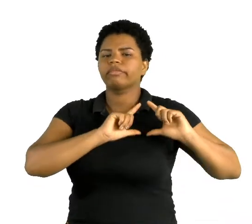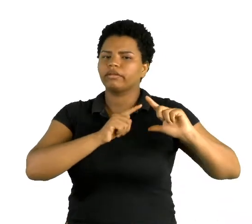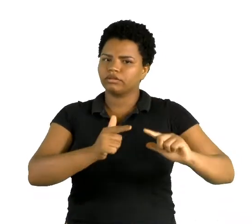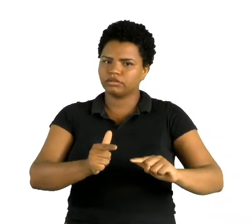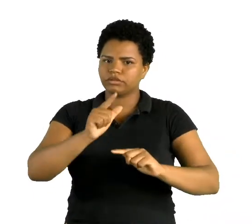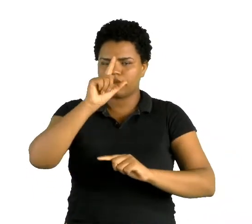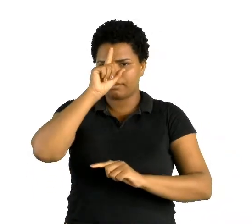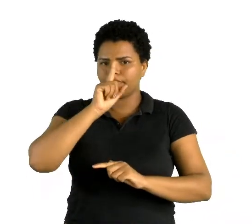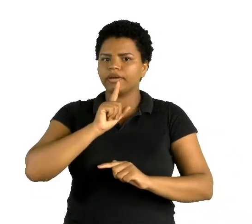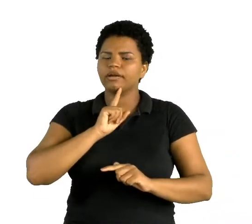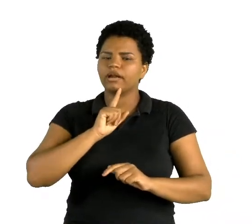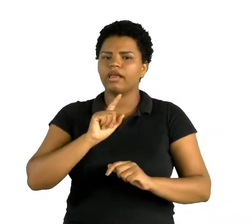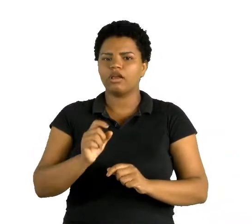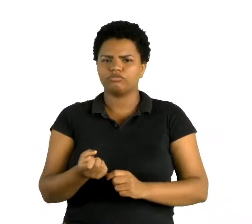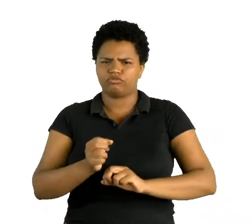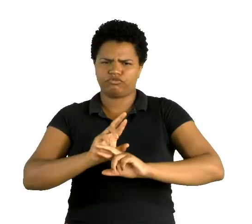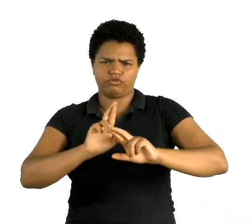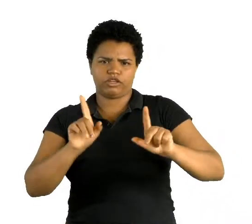exóticos verdes.